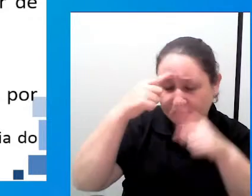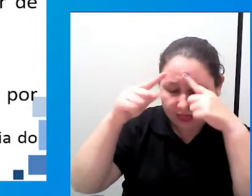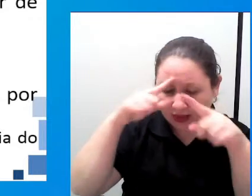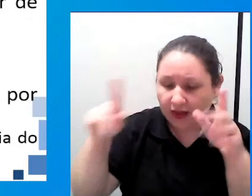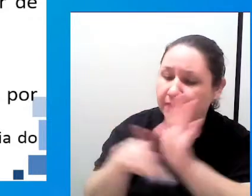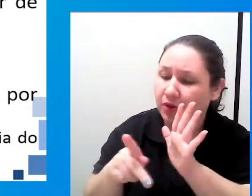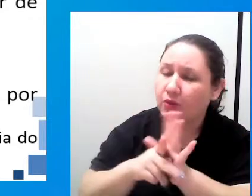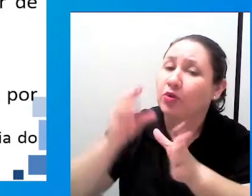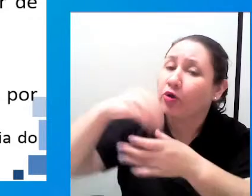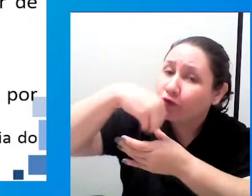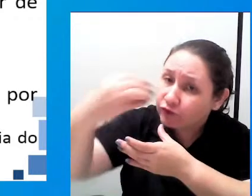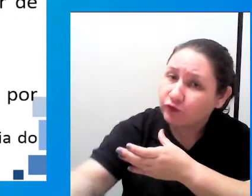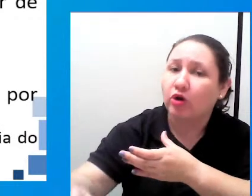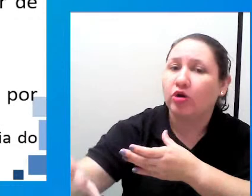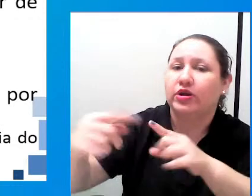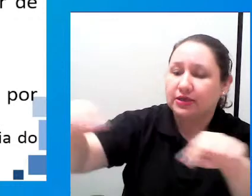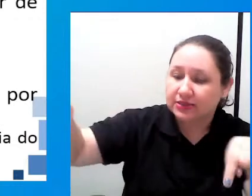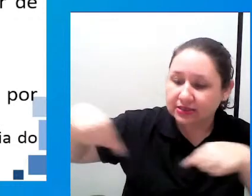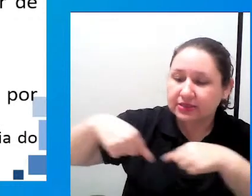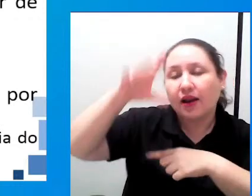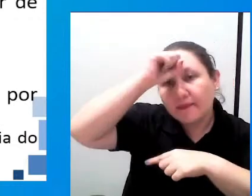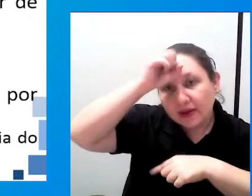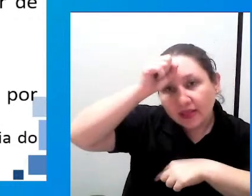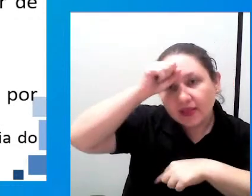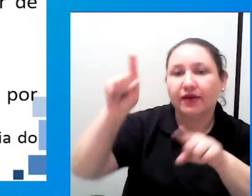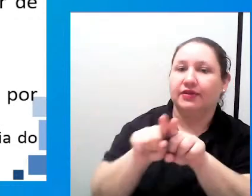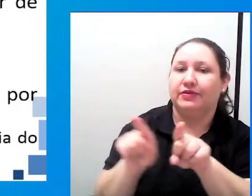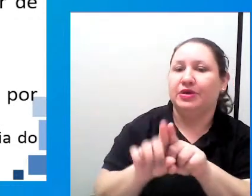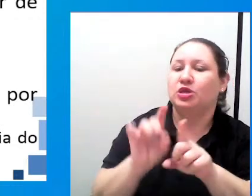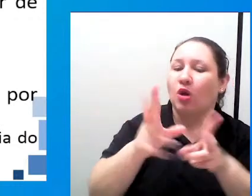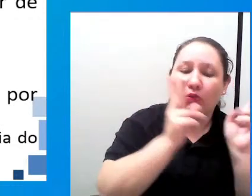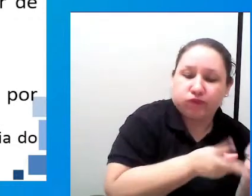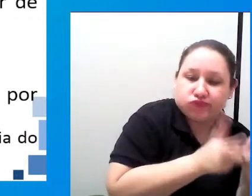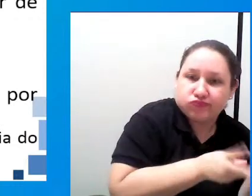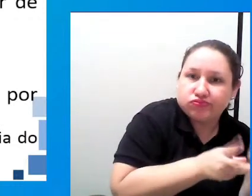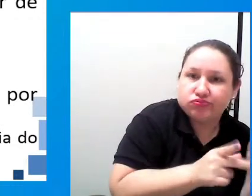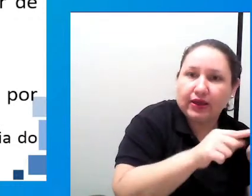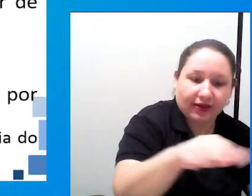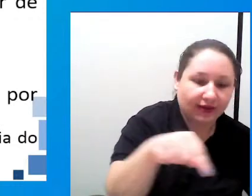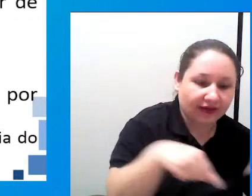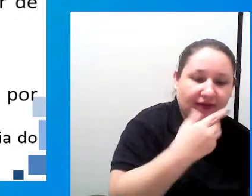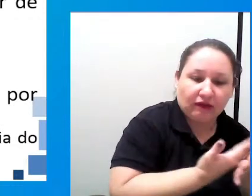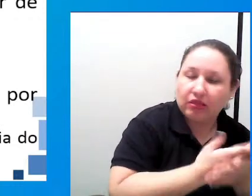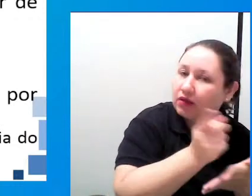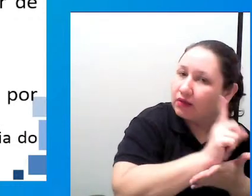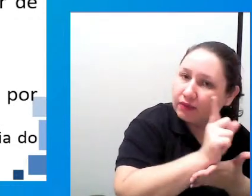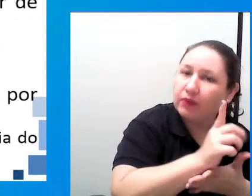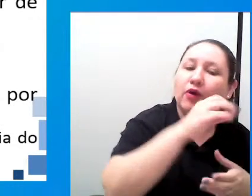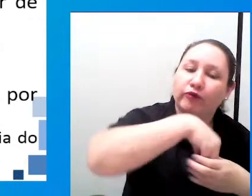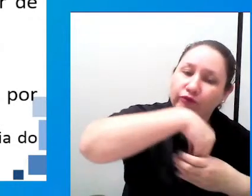para poder extensionar, e a coordenação e o colegiado geralmente auxilia, dando algumas opções para aqueles professores que